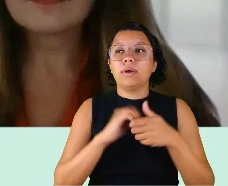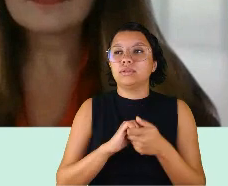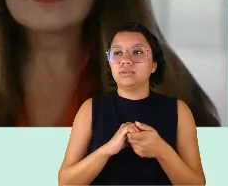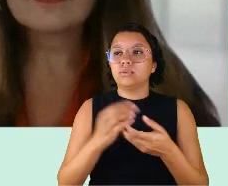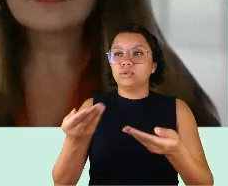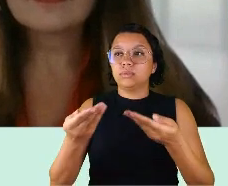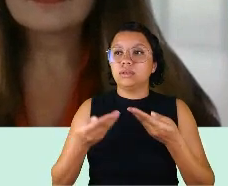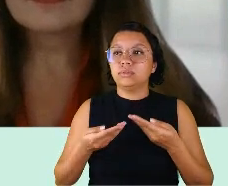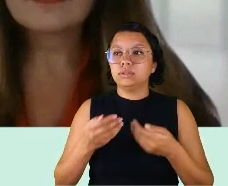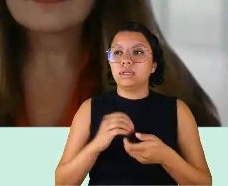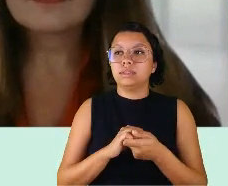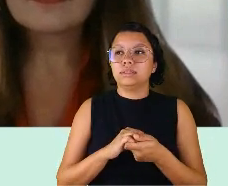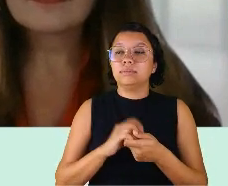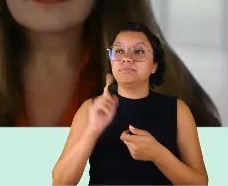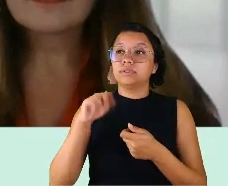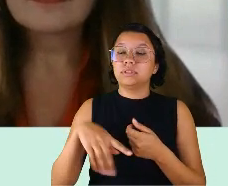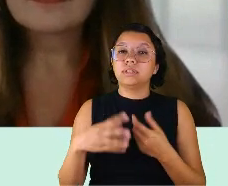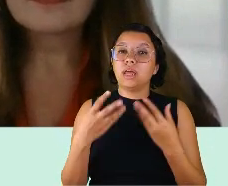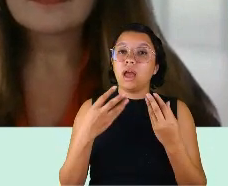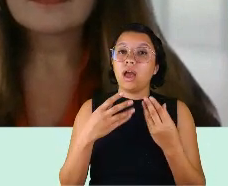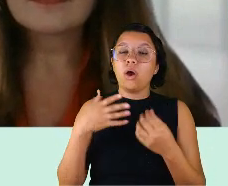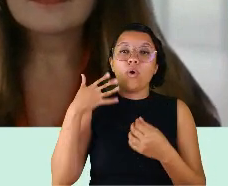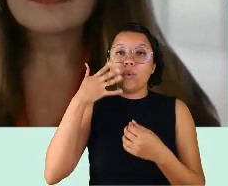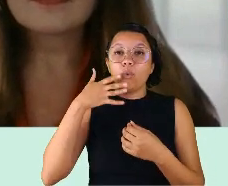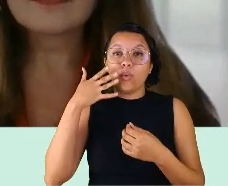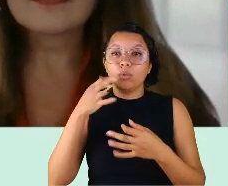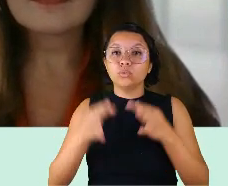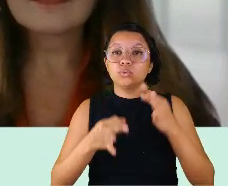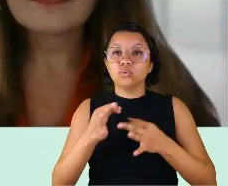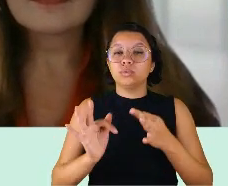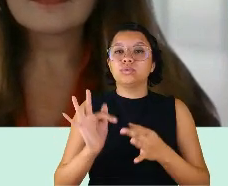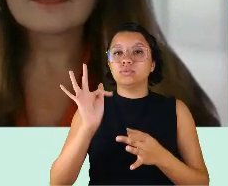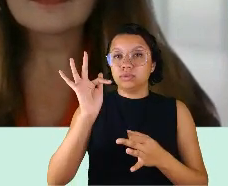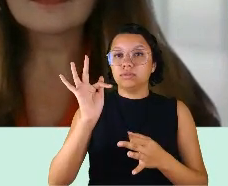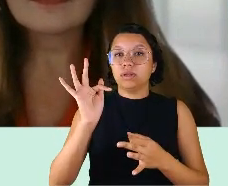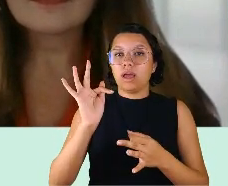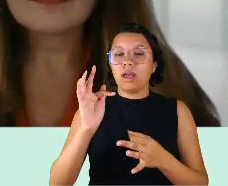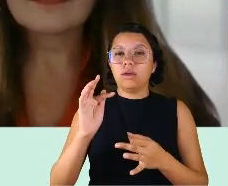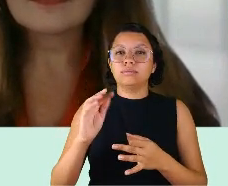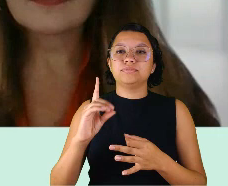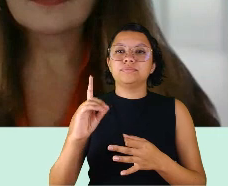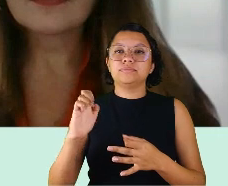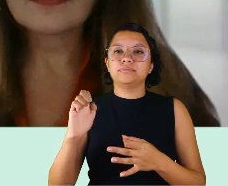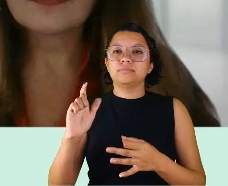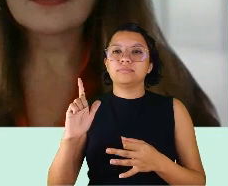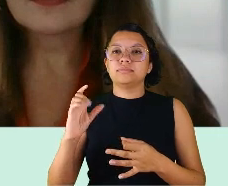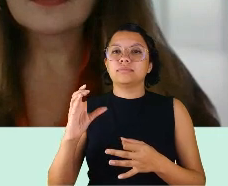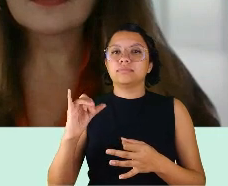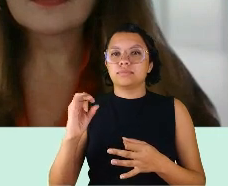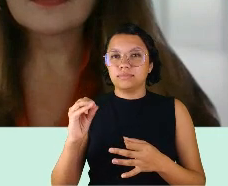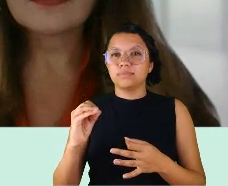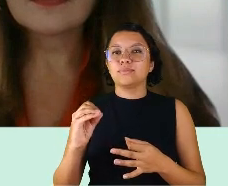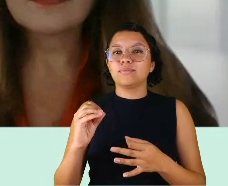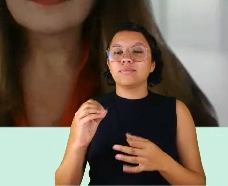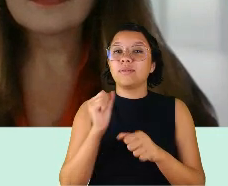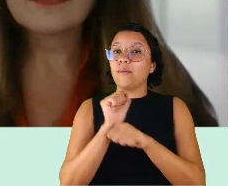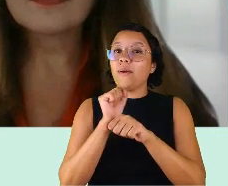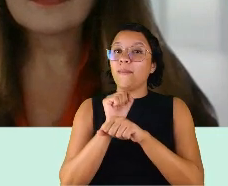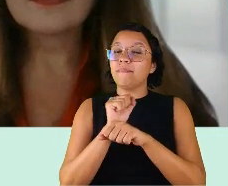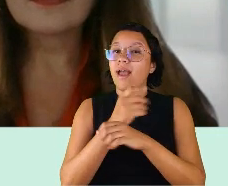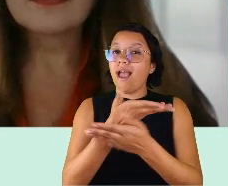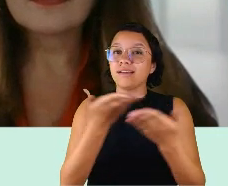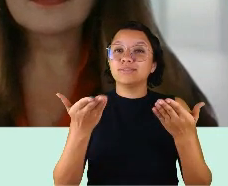para nos trazer, e será o interlocutor, juiz federal Décio Gimenez. Aguardo, então, todos amanhã,